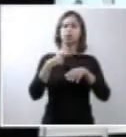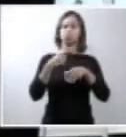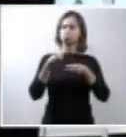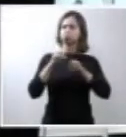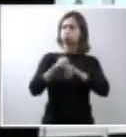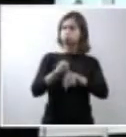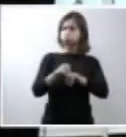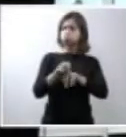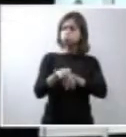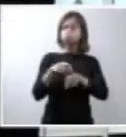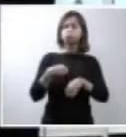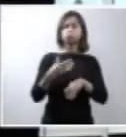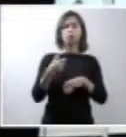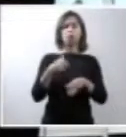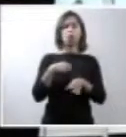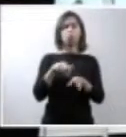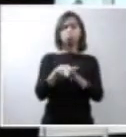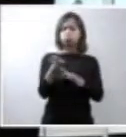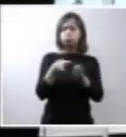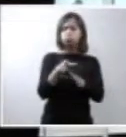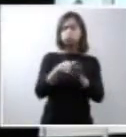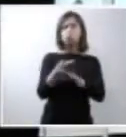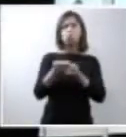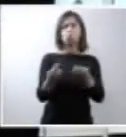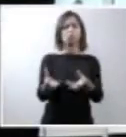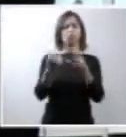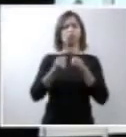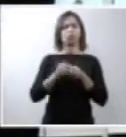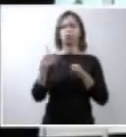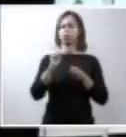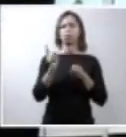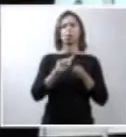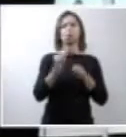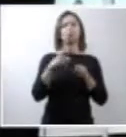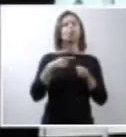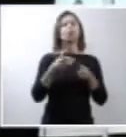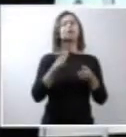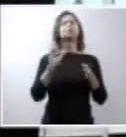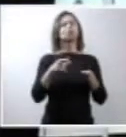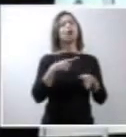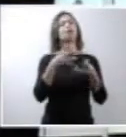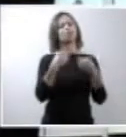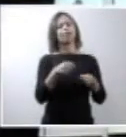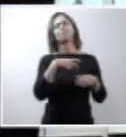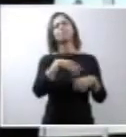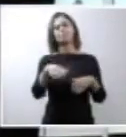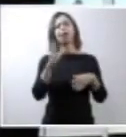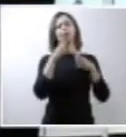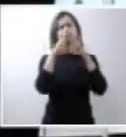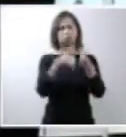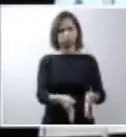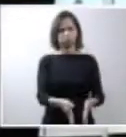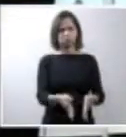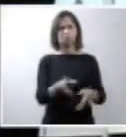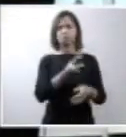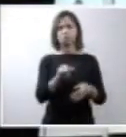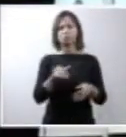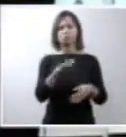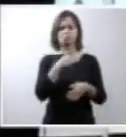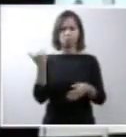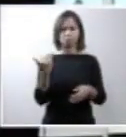de grupos de acolhida que não levem ao caixão, que não levem ao abortamento, que não